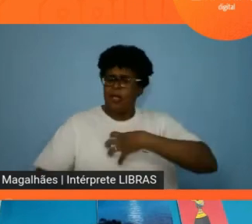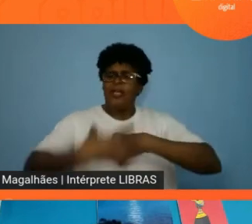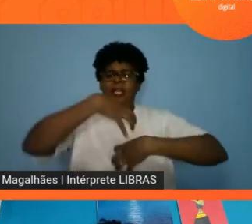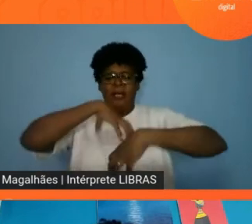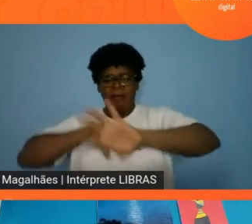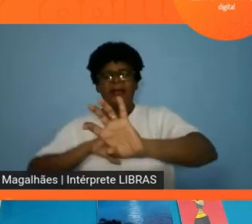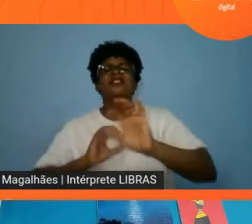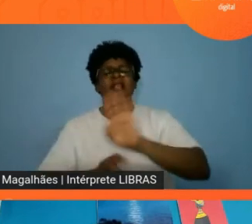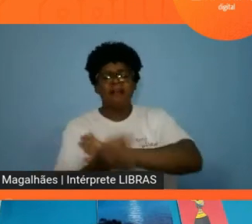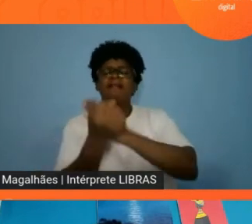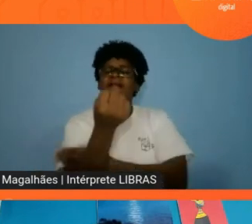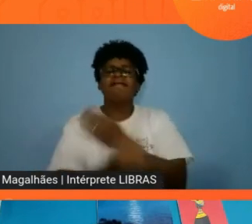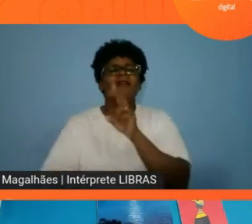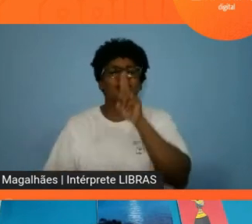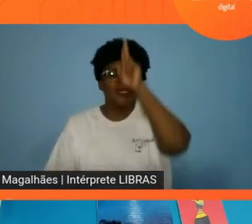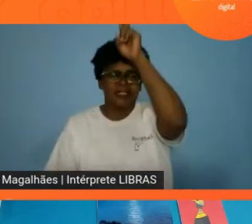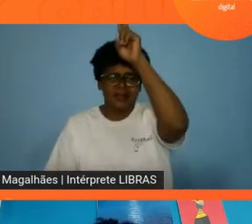Muito obrigada, Ingrid, sua fala tem